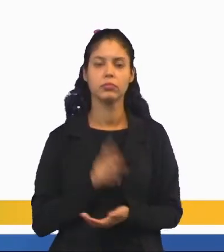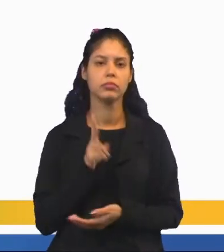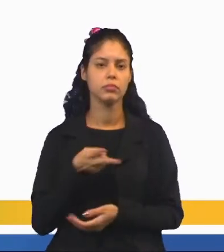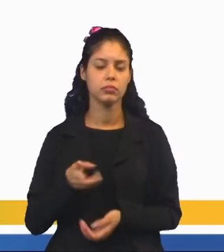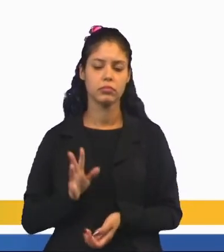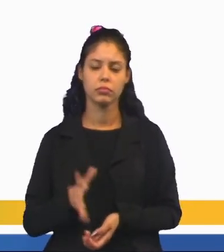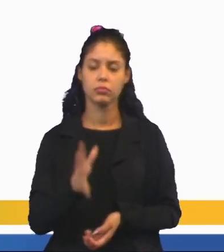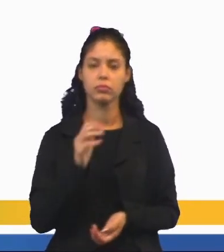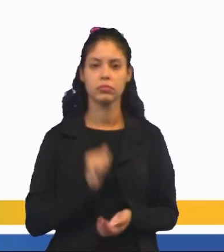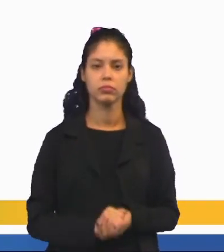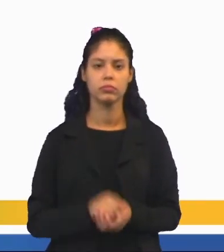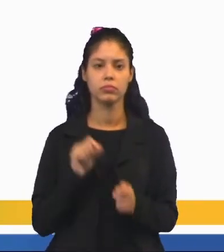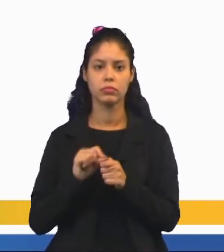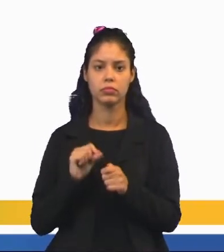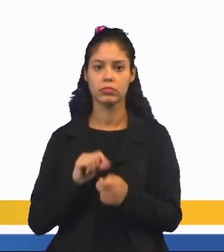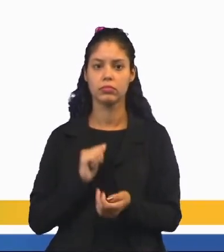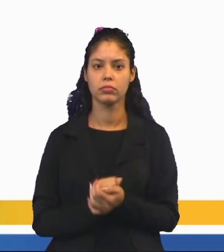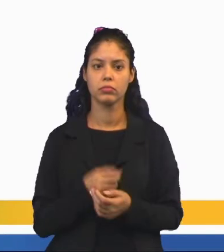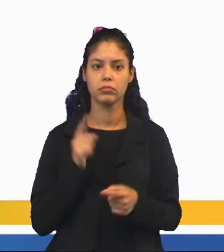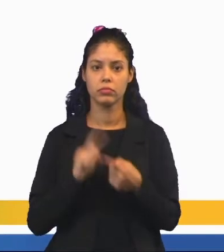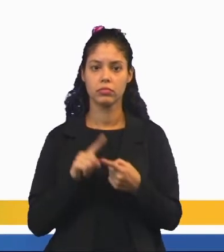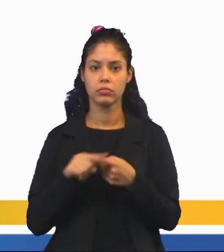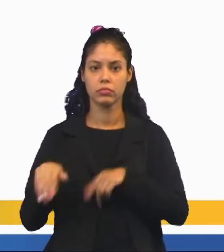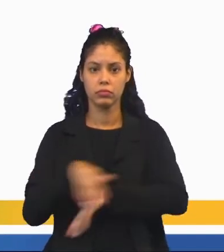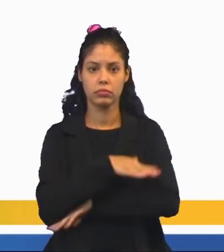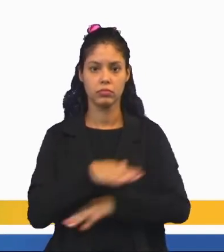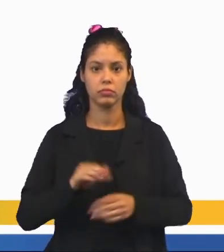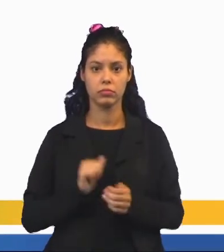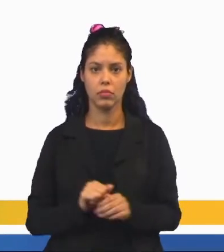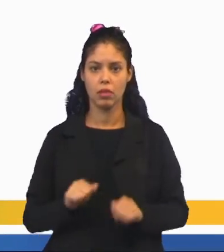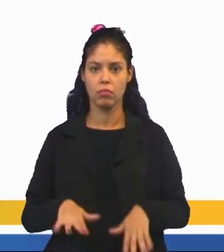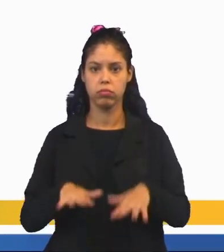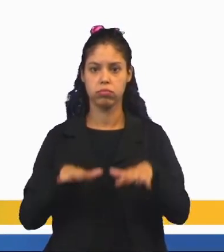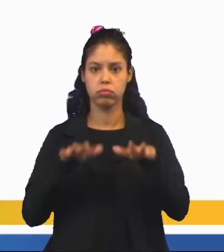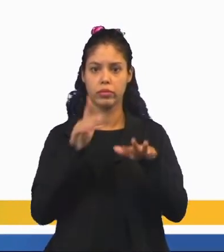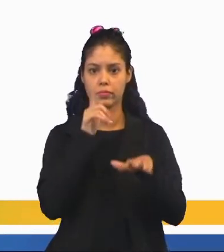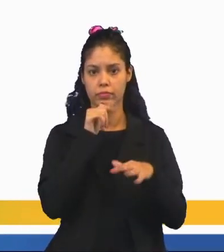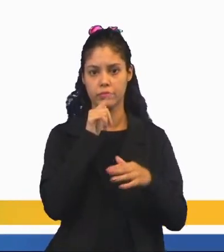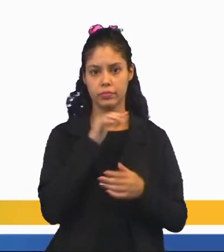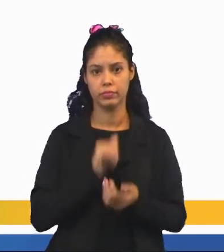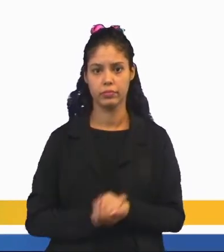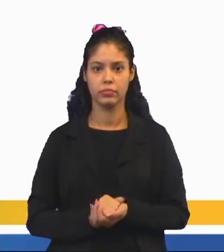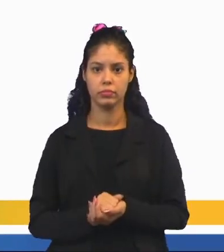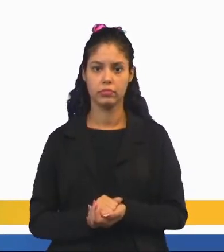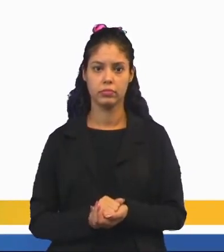elas continuam fazendo? Porque as ruas ficam